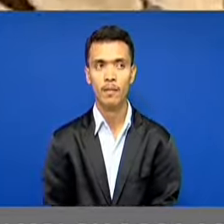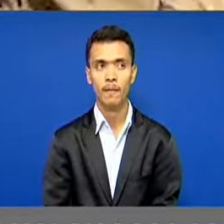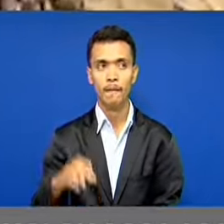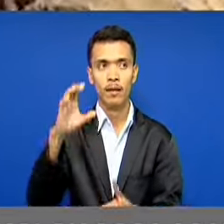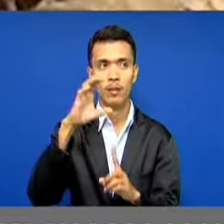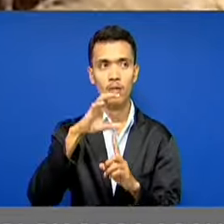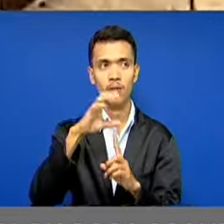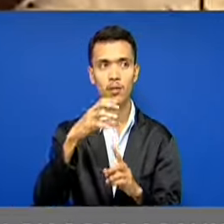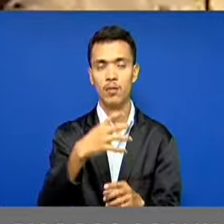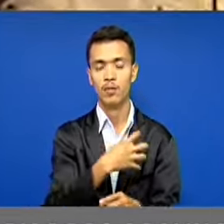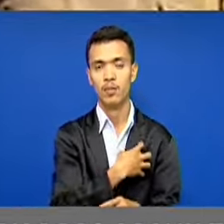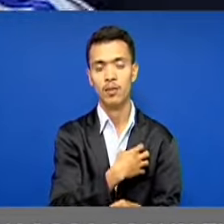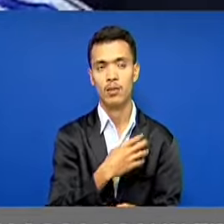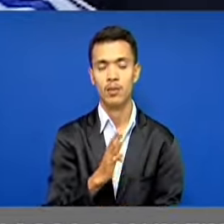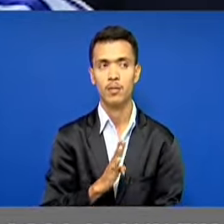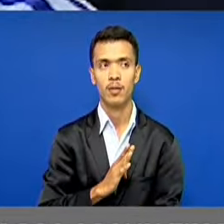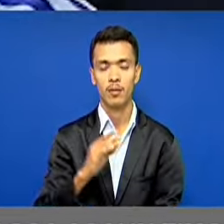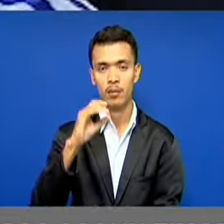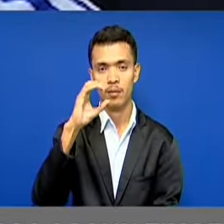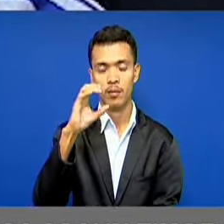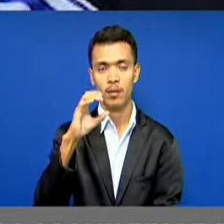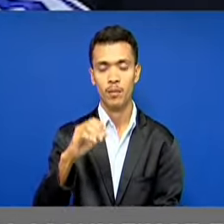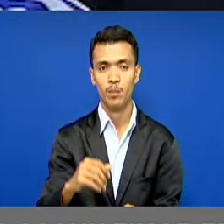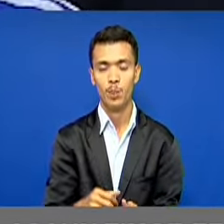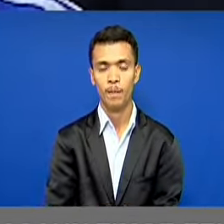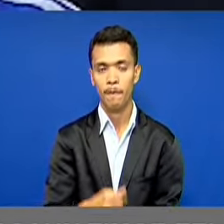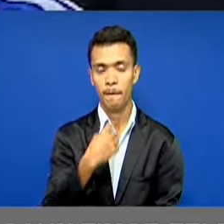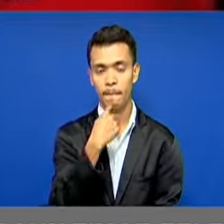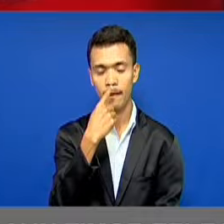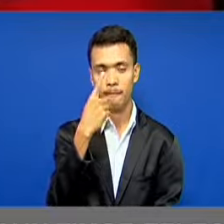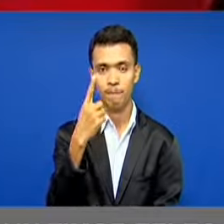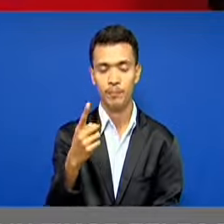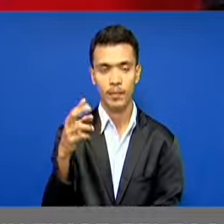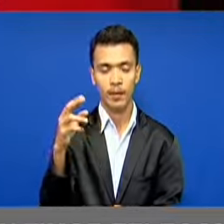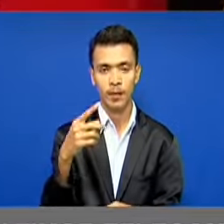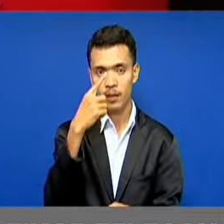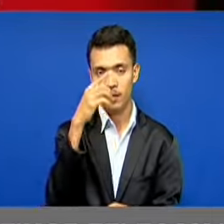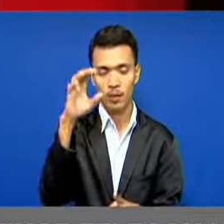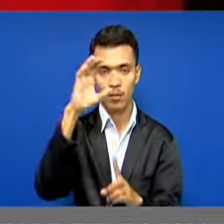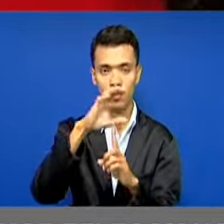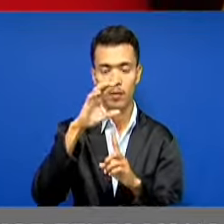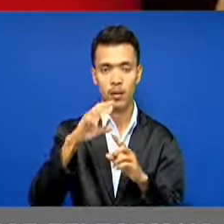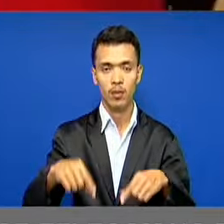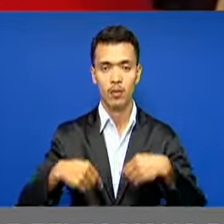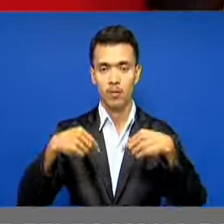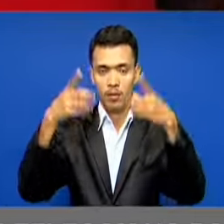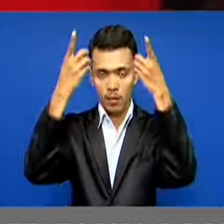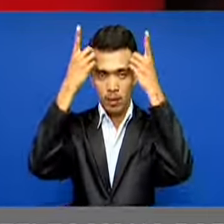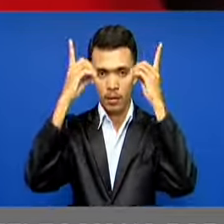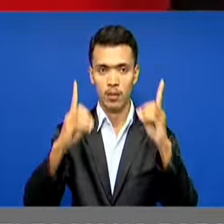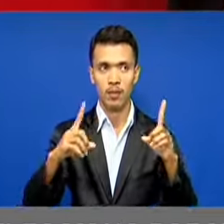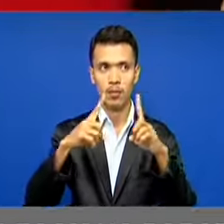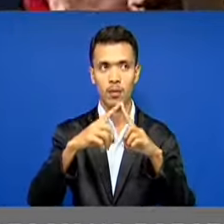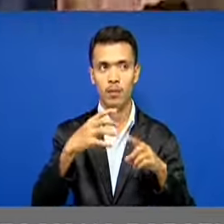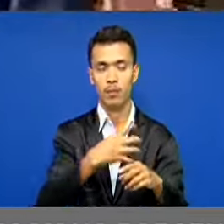Comandante Penetele Municipio Baucau, Superintendente Sefi Antonino Mauluta Hatetin, razão comando a ser despacho para comandante polícia